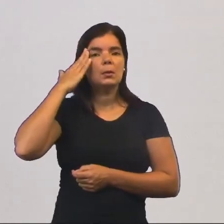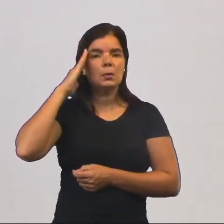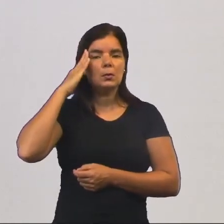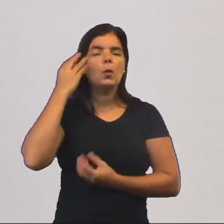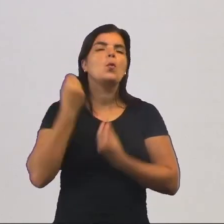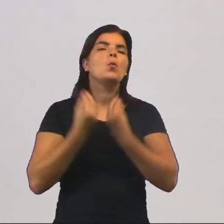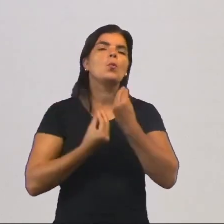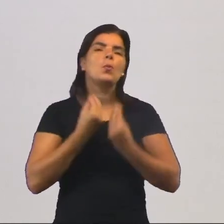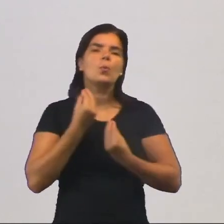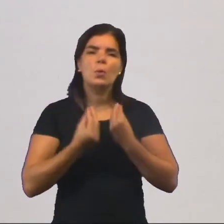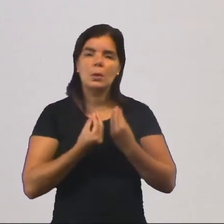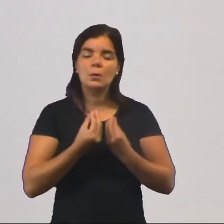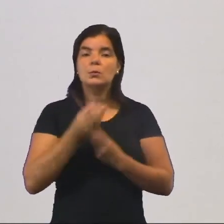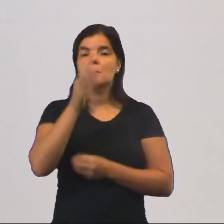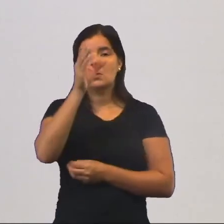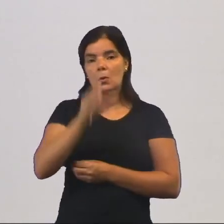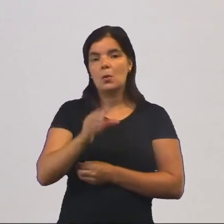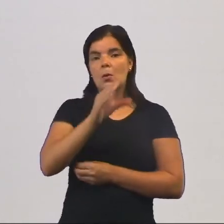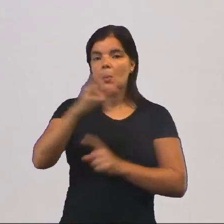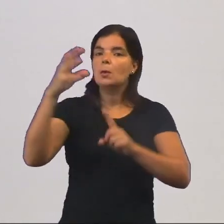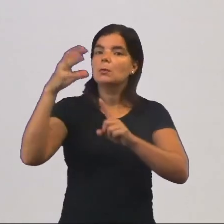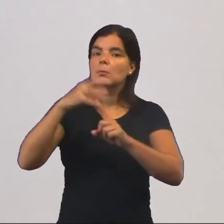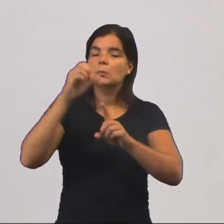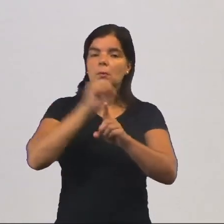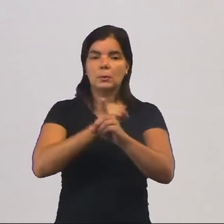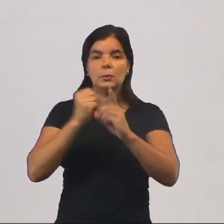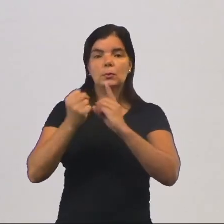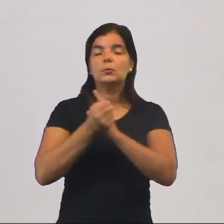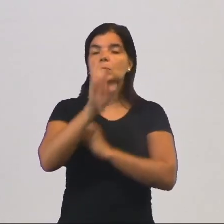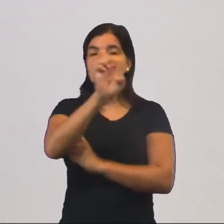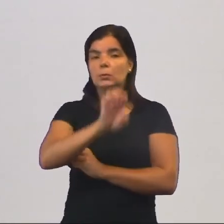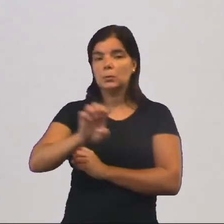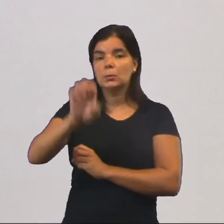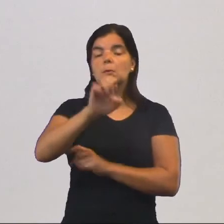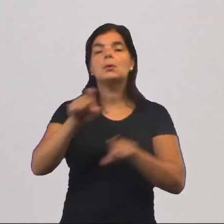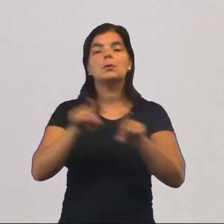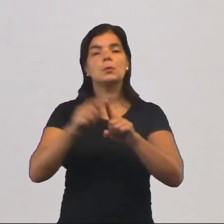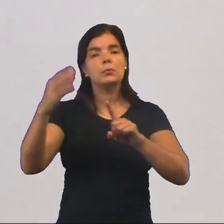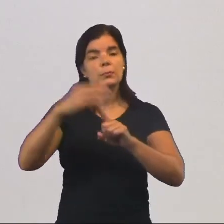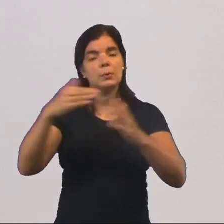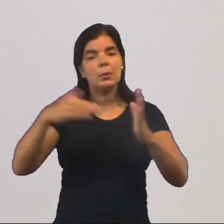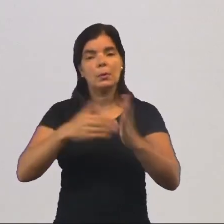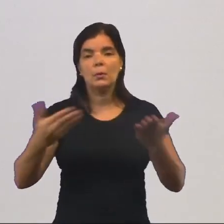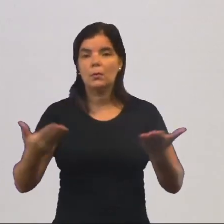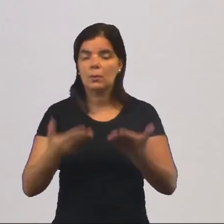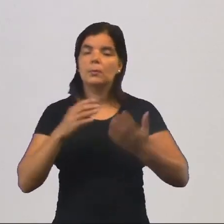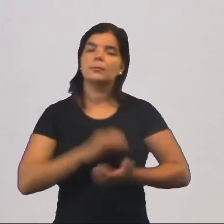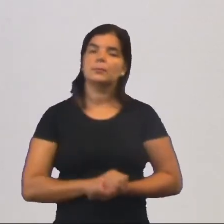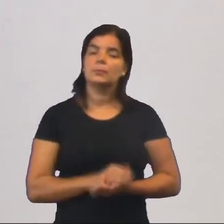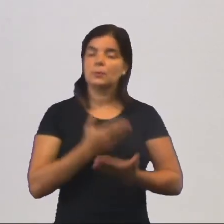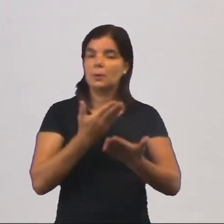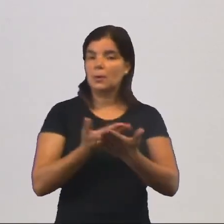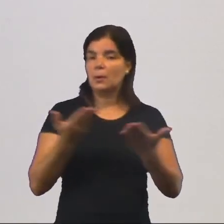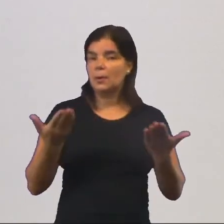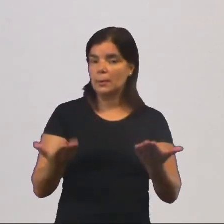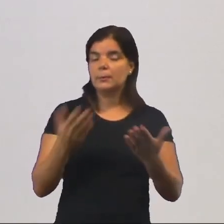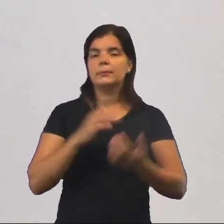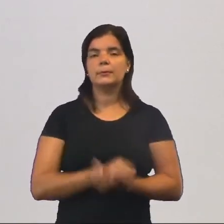compreender o que essa igreja influenciou na sociedade europeia e que nos influencia até hoje. E essa aula de